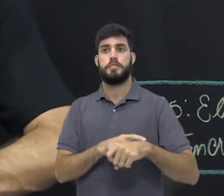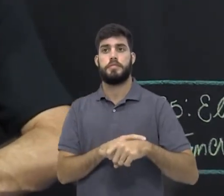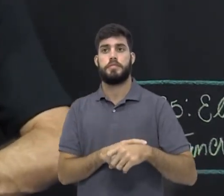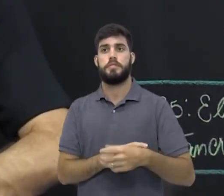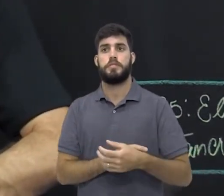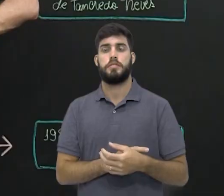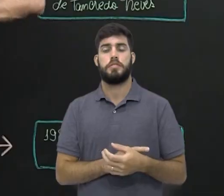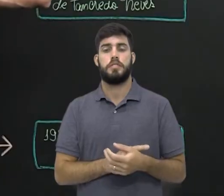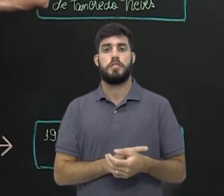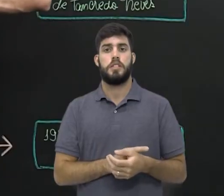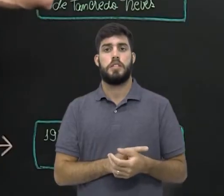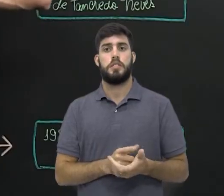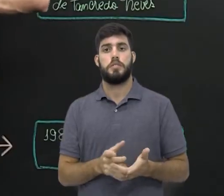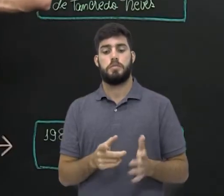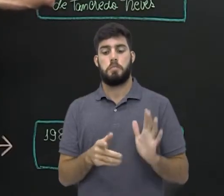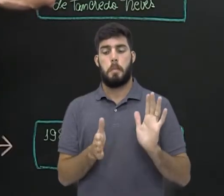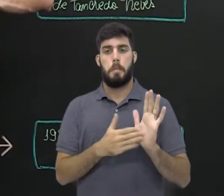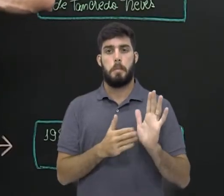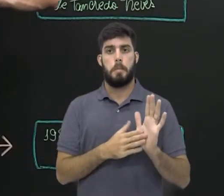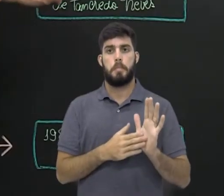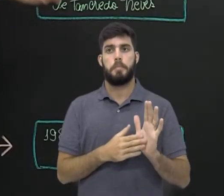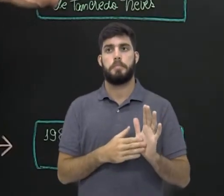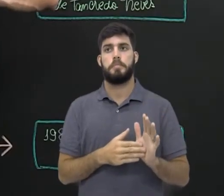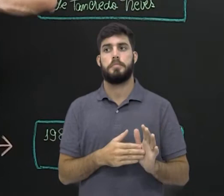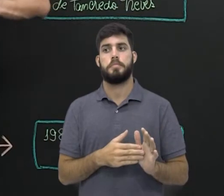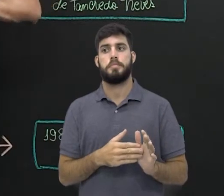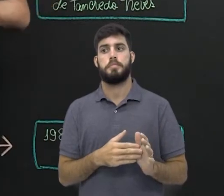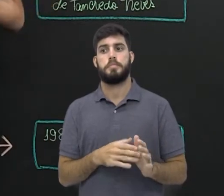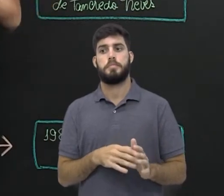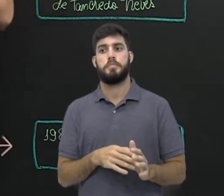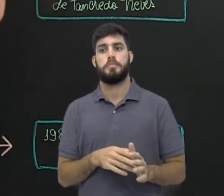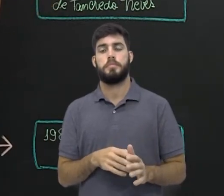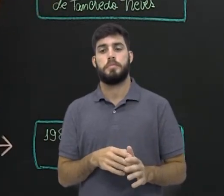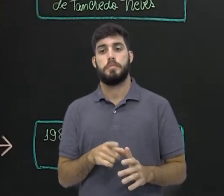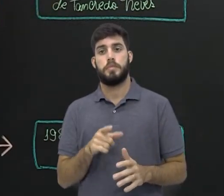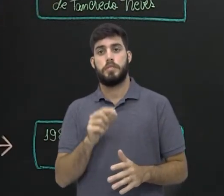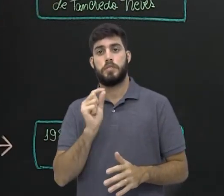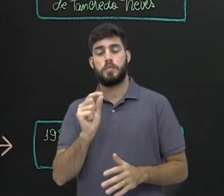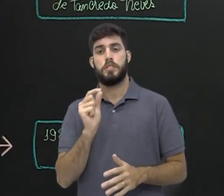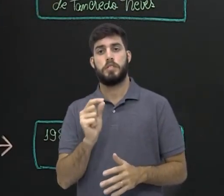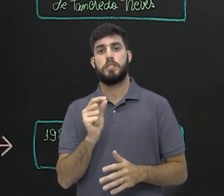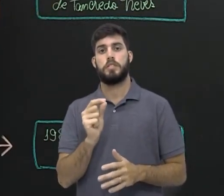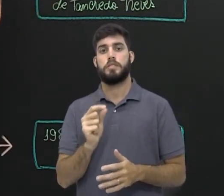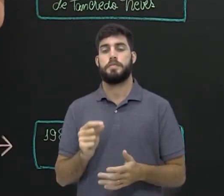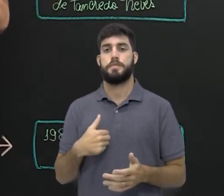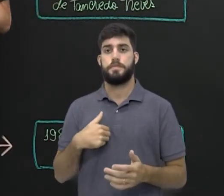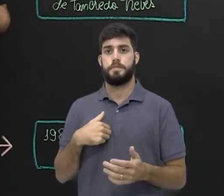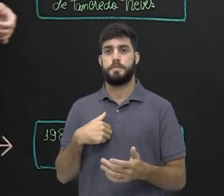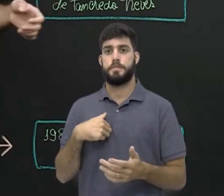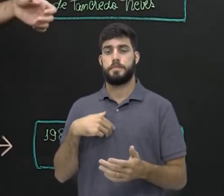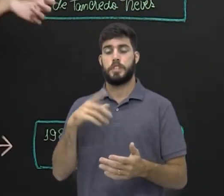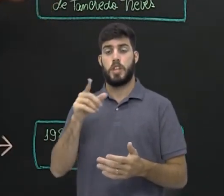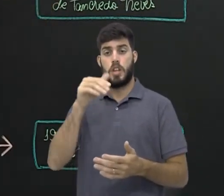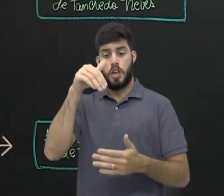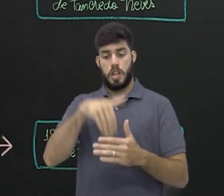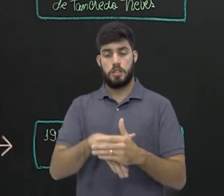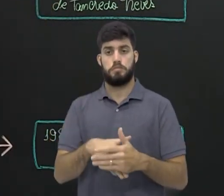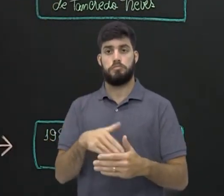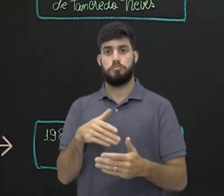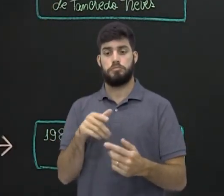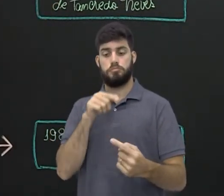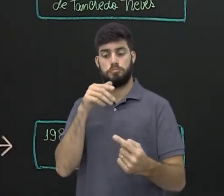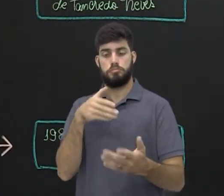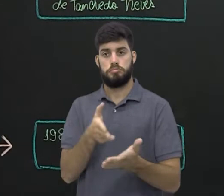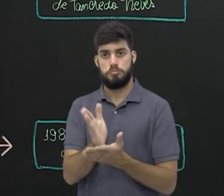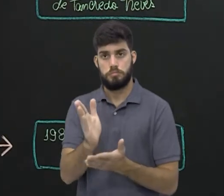de Oliveira, que era a emenda à Constituição que garantiria eleições diretas. Mesmo